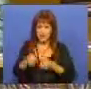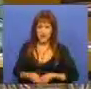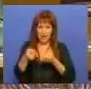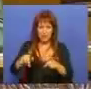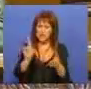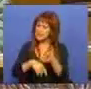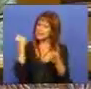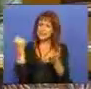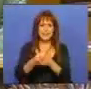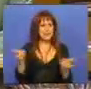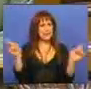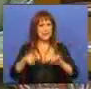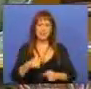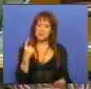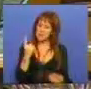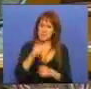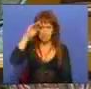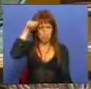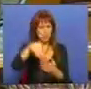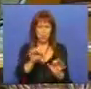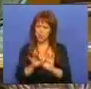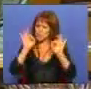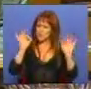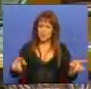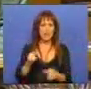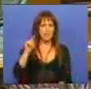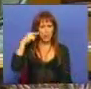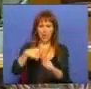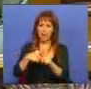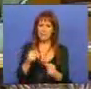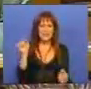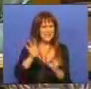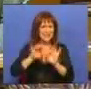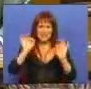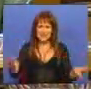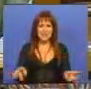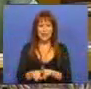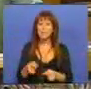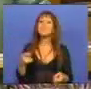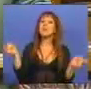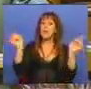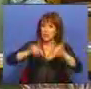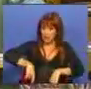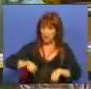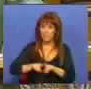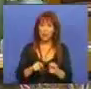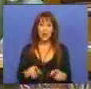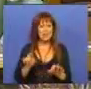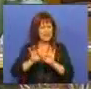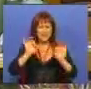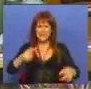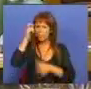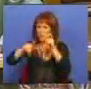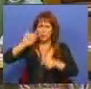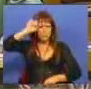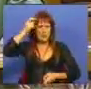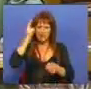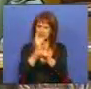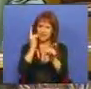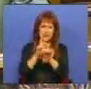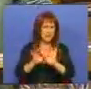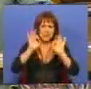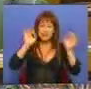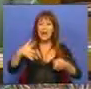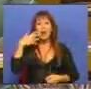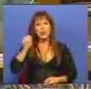e sempre também o mesmo resultado e os mesmos beneficiados. E igualmente também sempre os mesmos prejudicados,